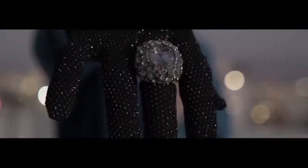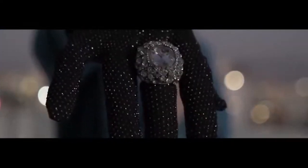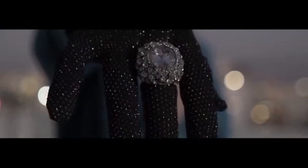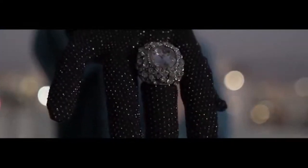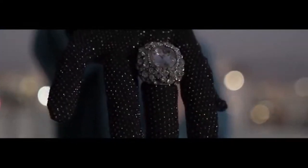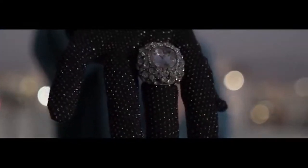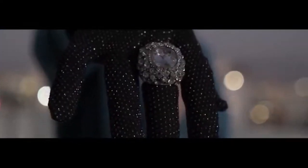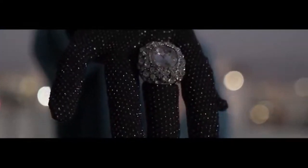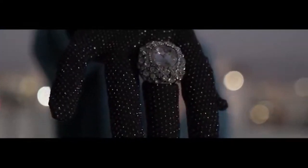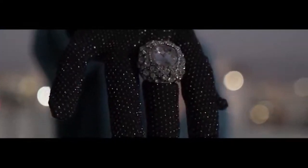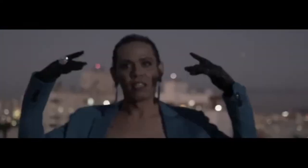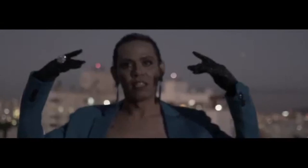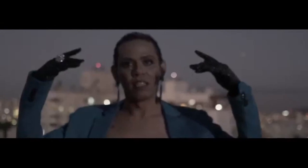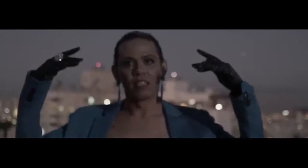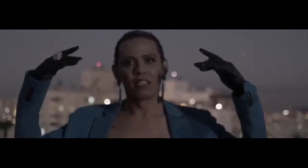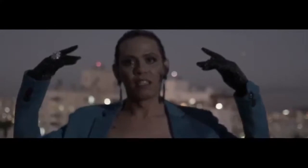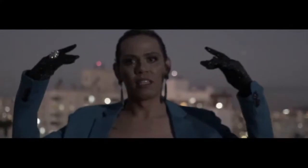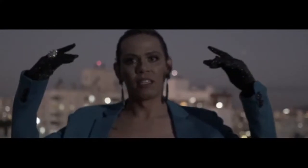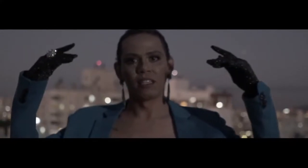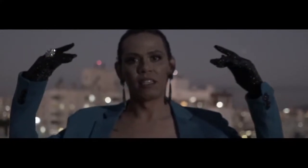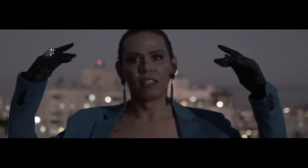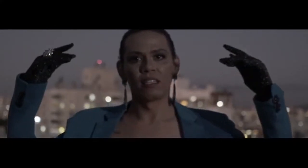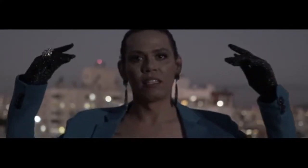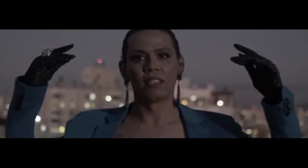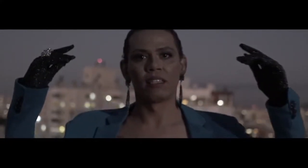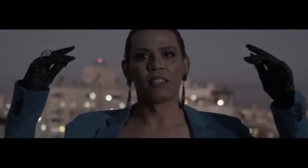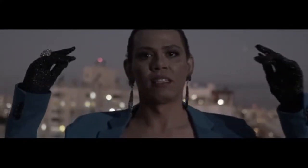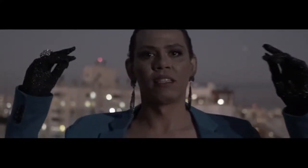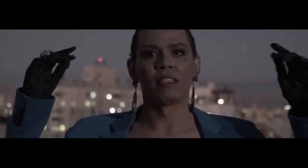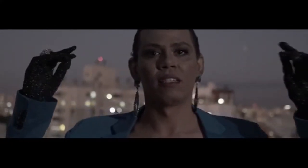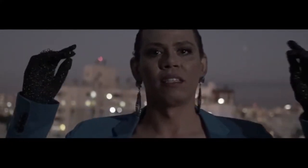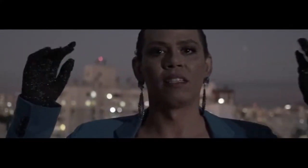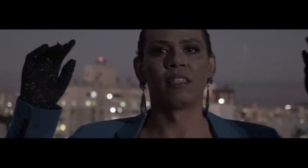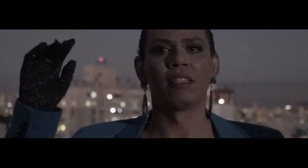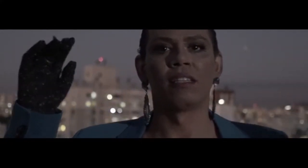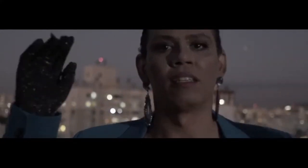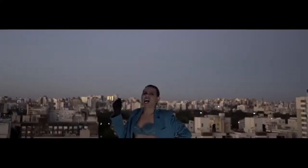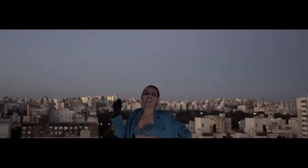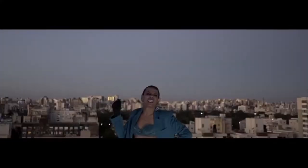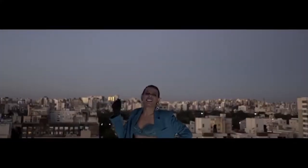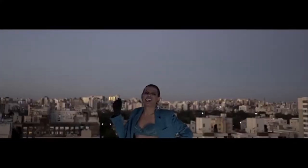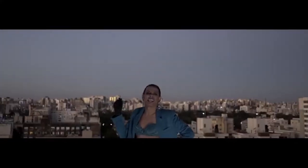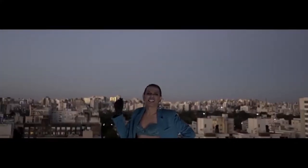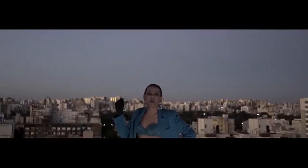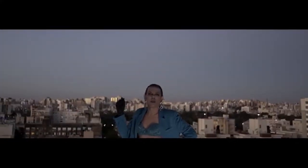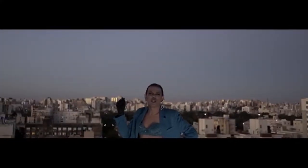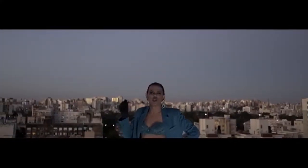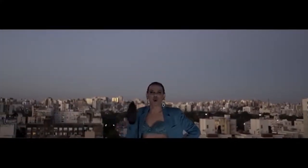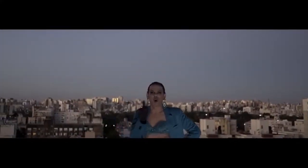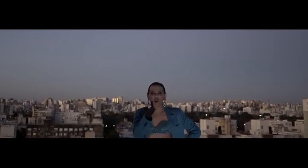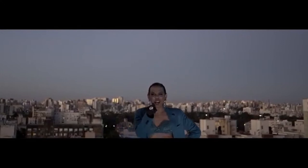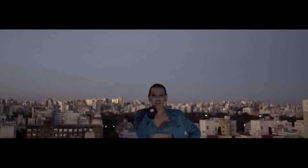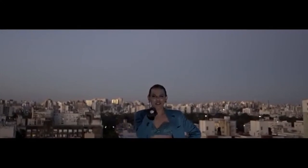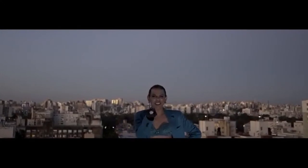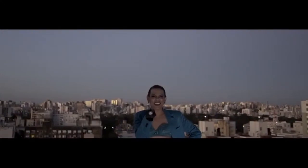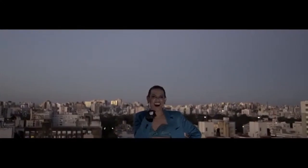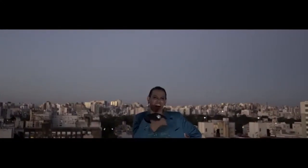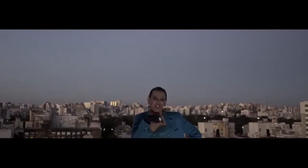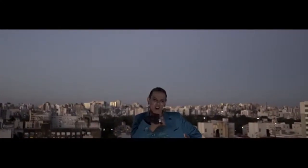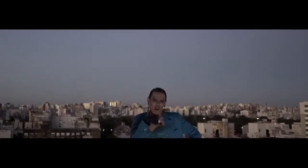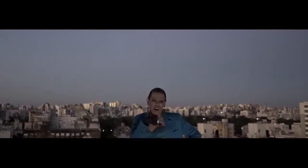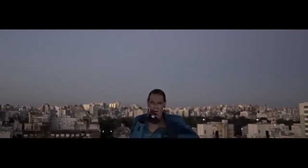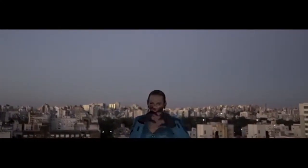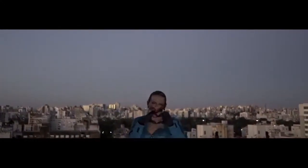Te incomoda, te digo aqui em boa hora. Me agrada ser essa pessoa que